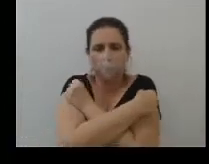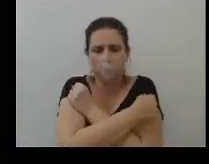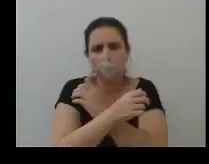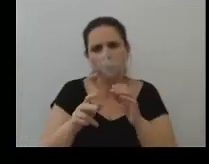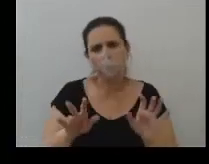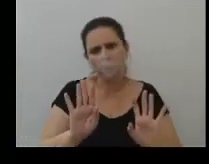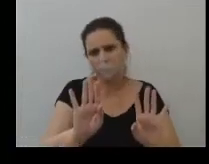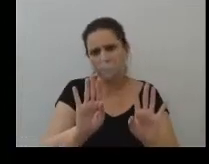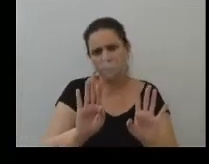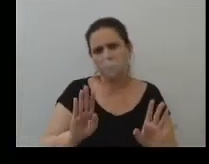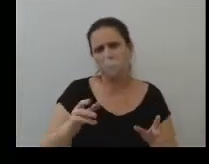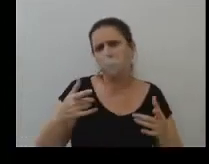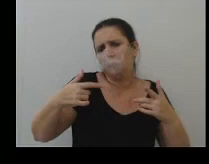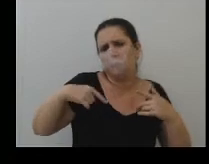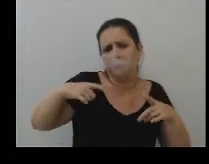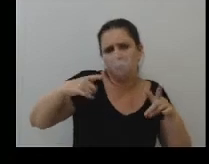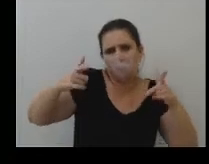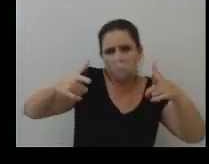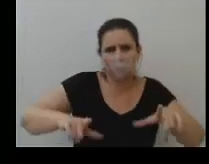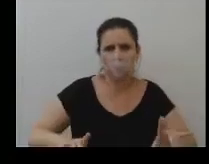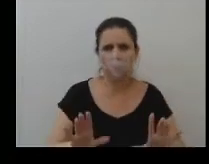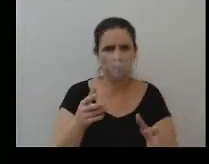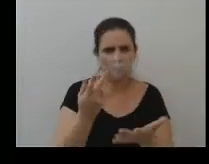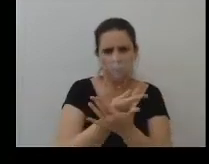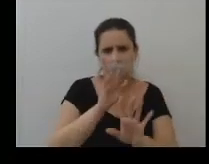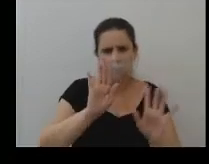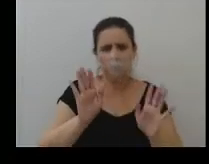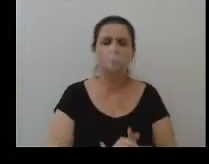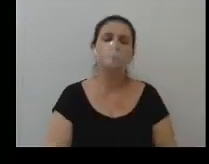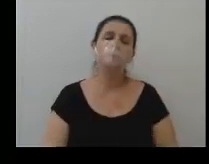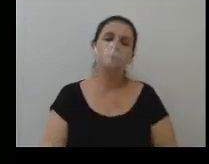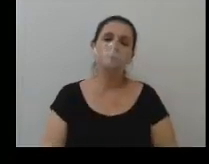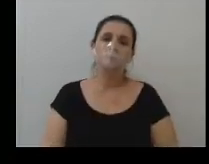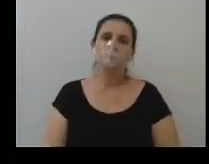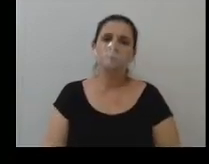disso. Mas eu posso estar num ambiente em que isso não vai acontecer.